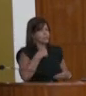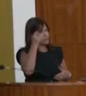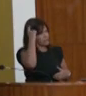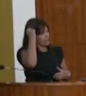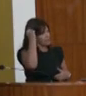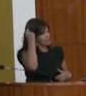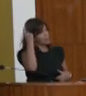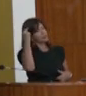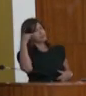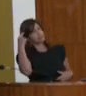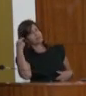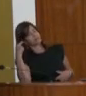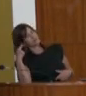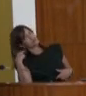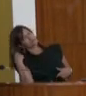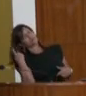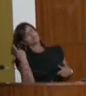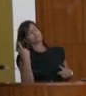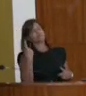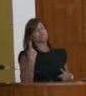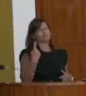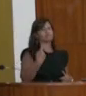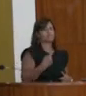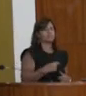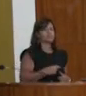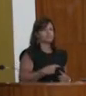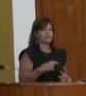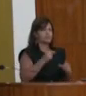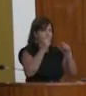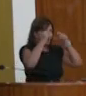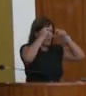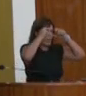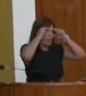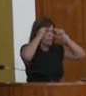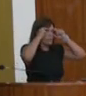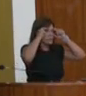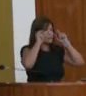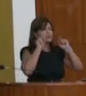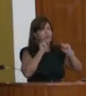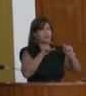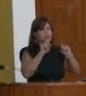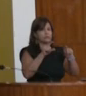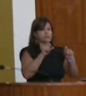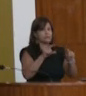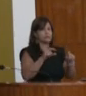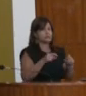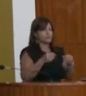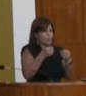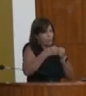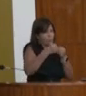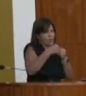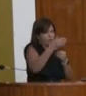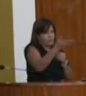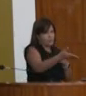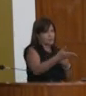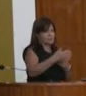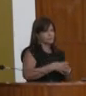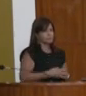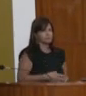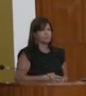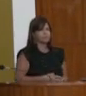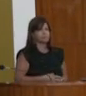parece que eu acordei agora. E estou usando um óculos azul e estou aqui perto de você, mais ou menos.